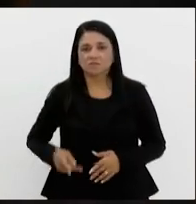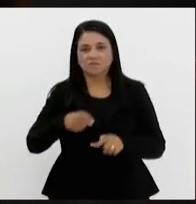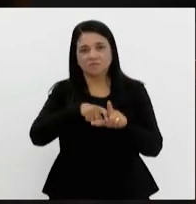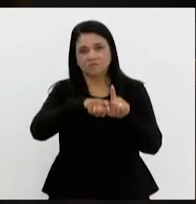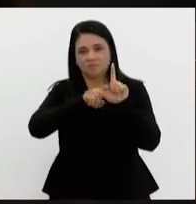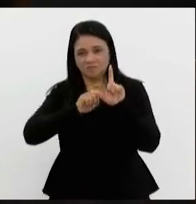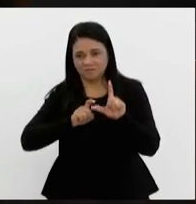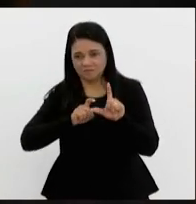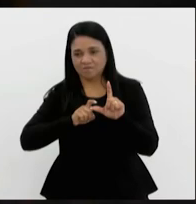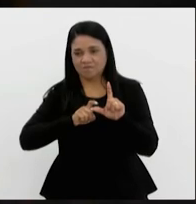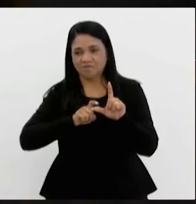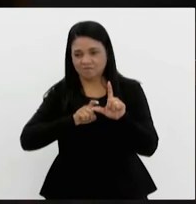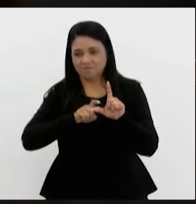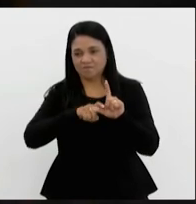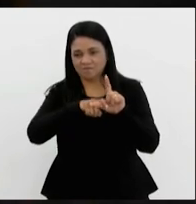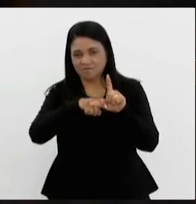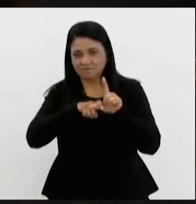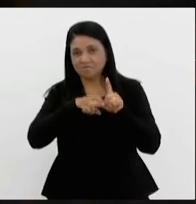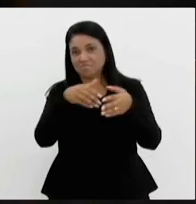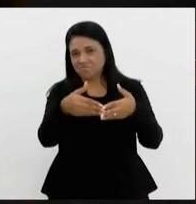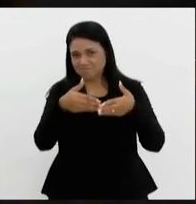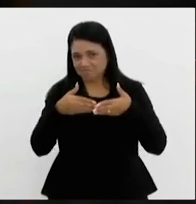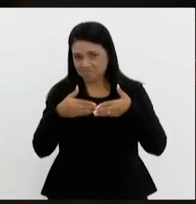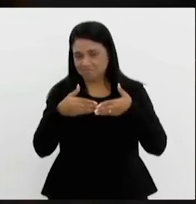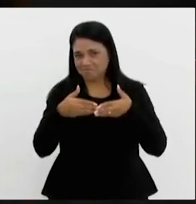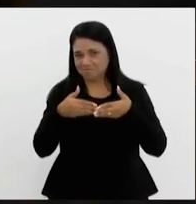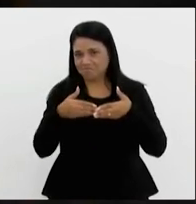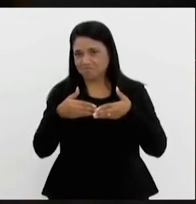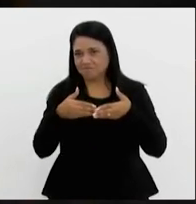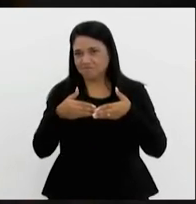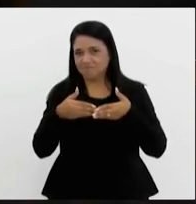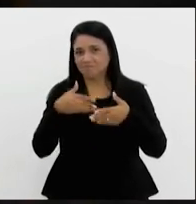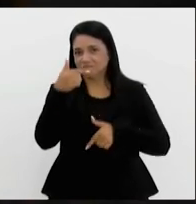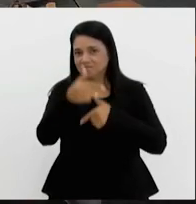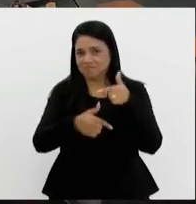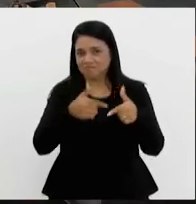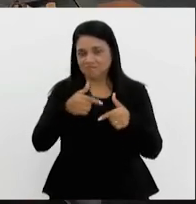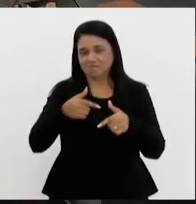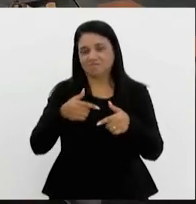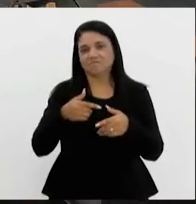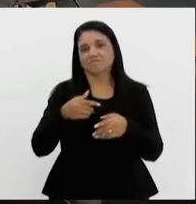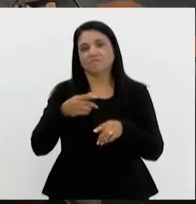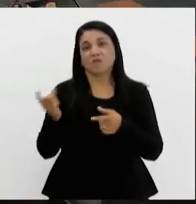suspende os trabalhos. Até às 15. Nobre decano.